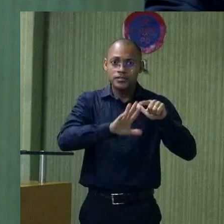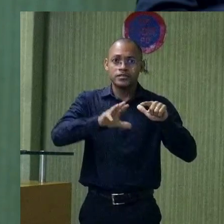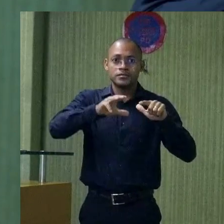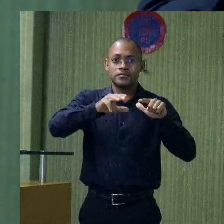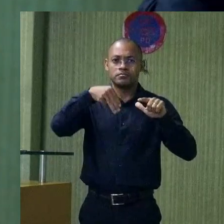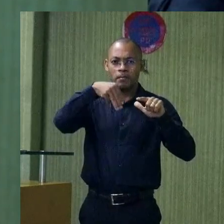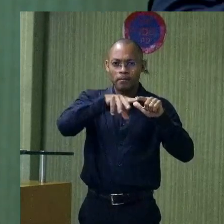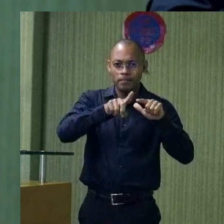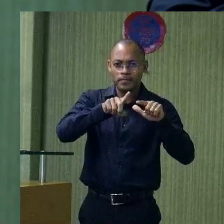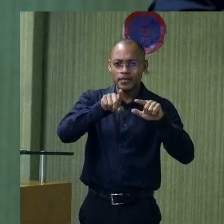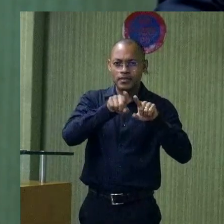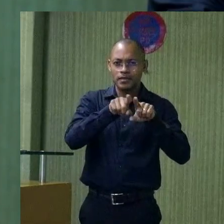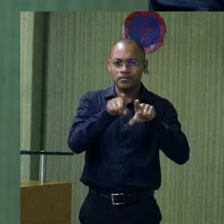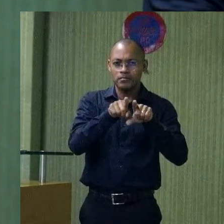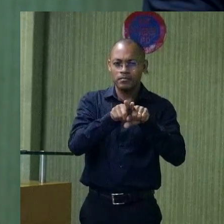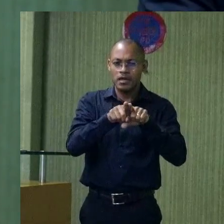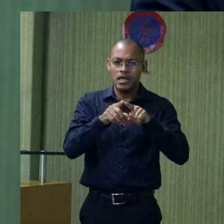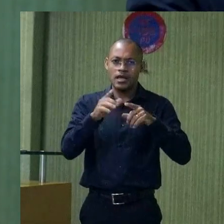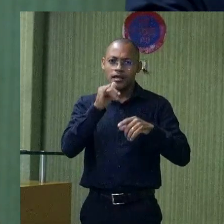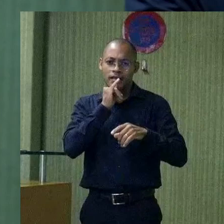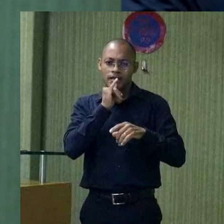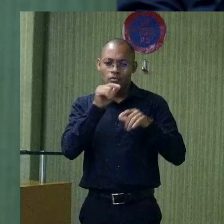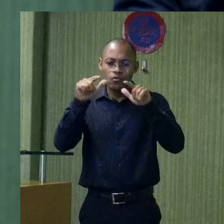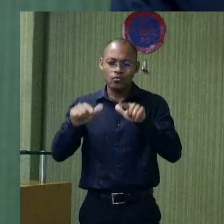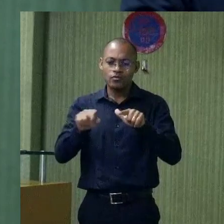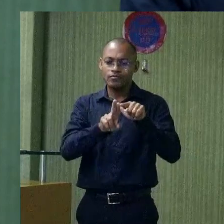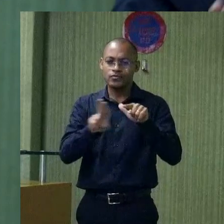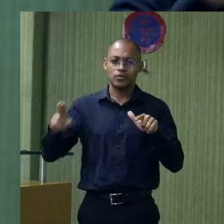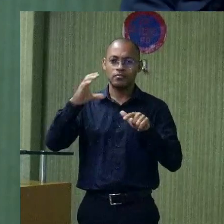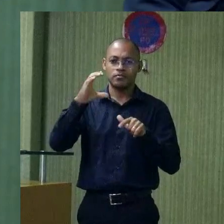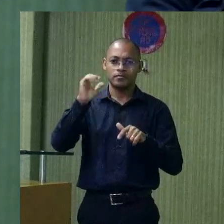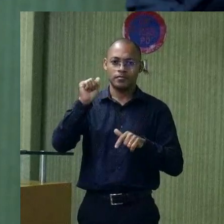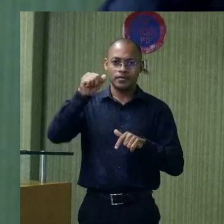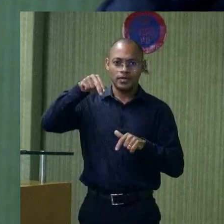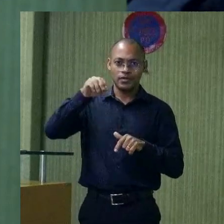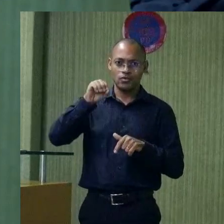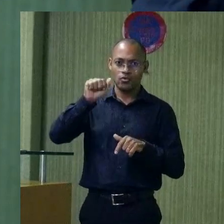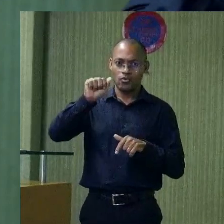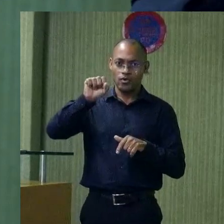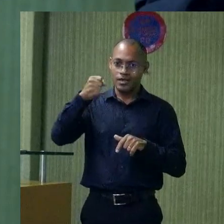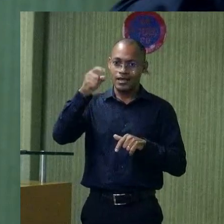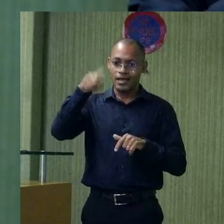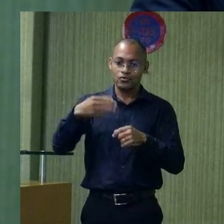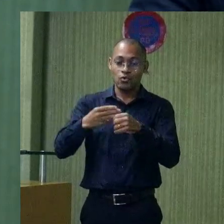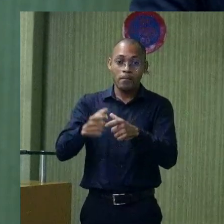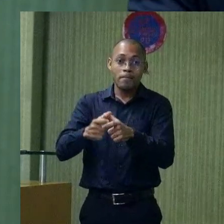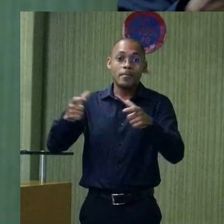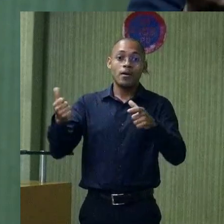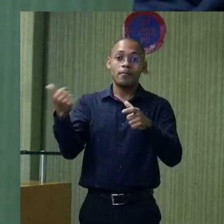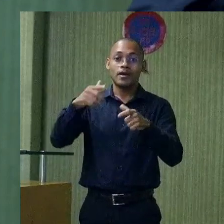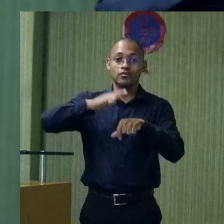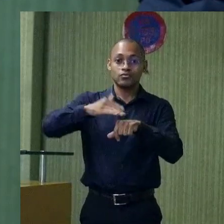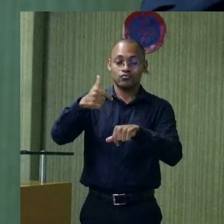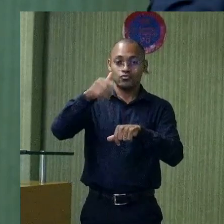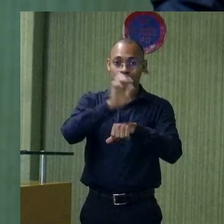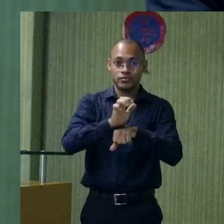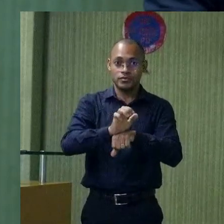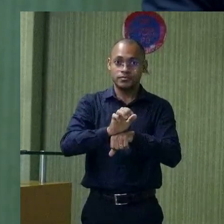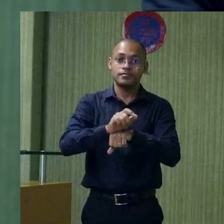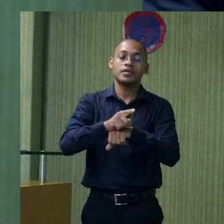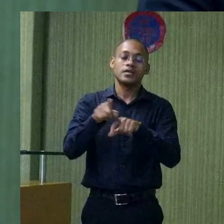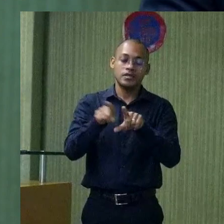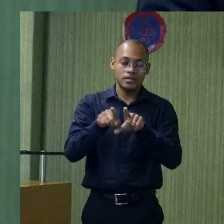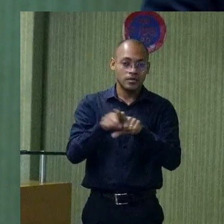Canoas que é o segundo maior município em população do nosso estado e mais de 60% de Canoas foi atingida